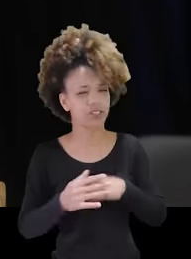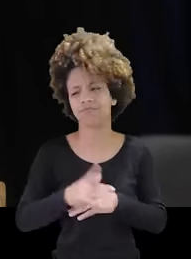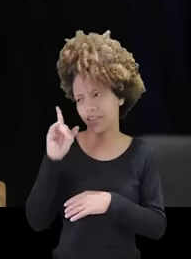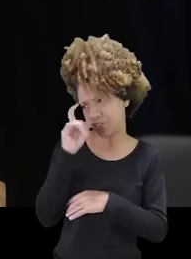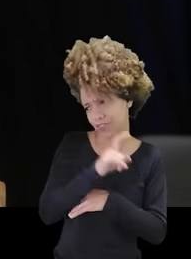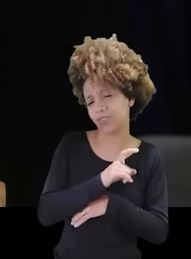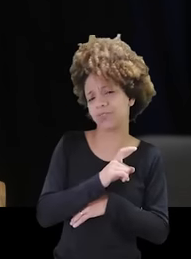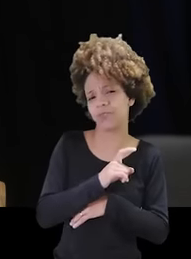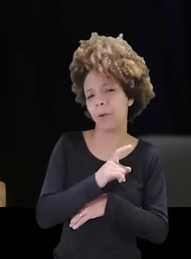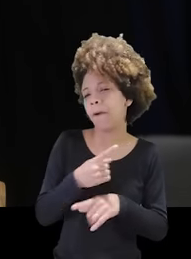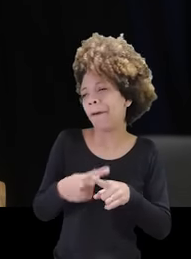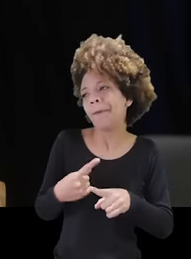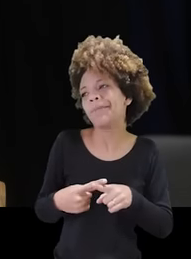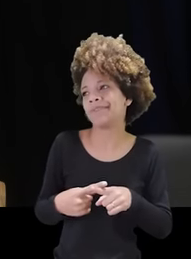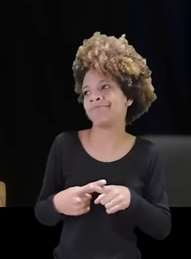porque